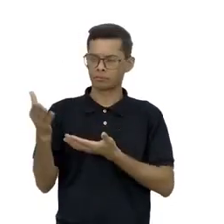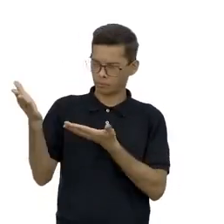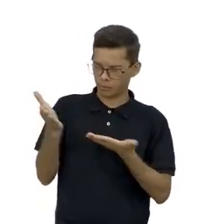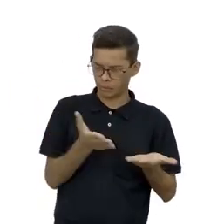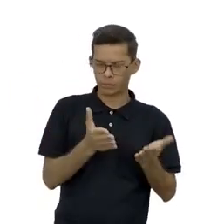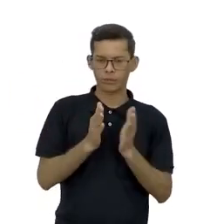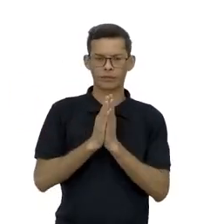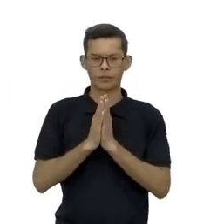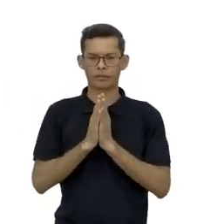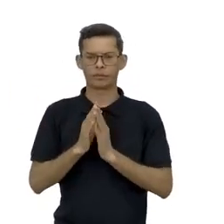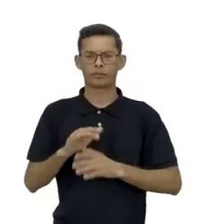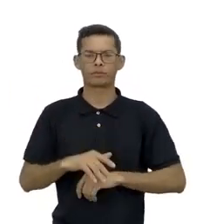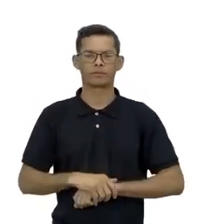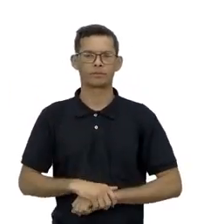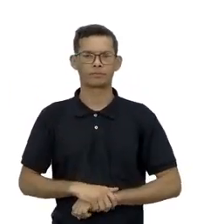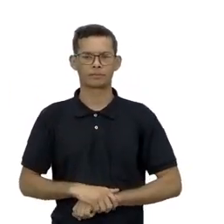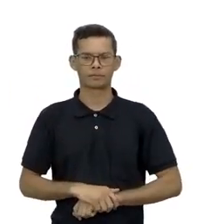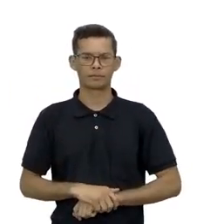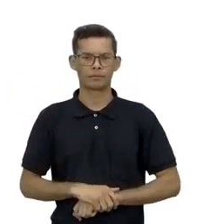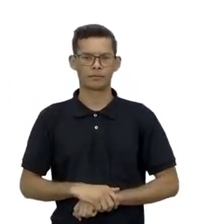favor, agora é com você.